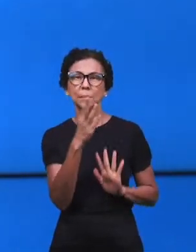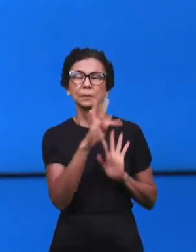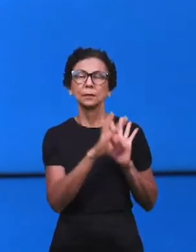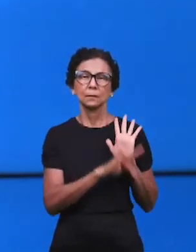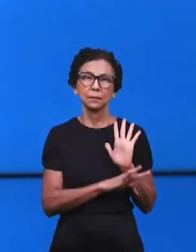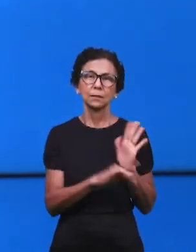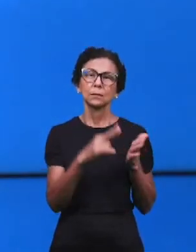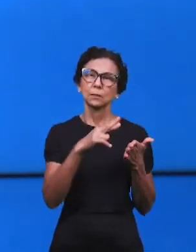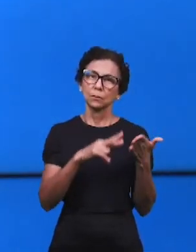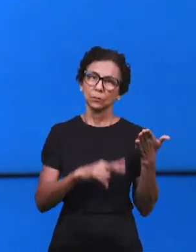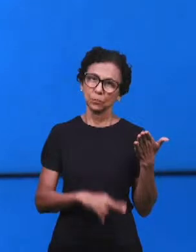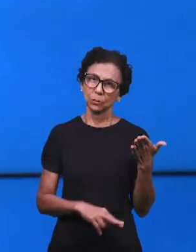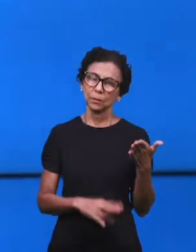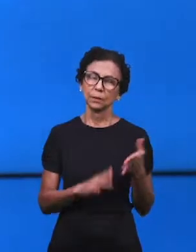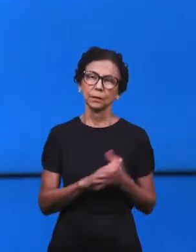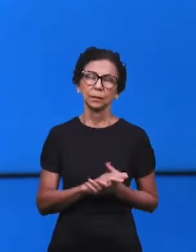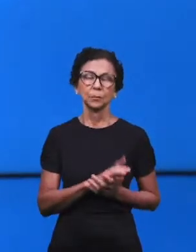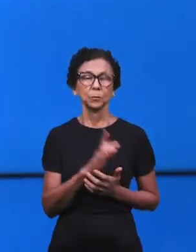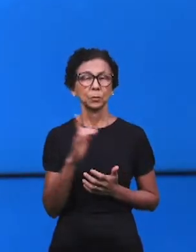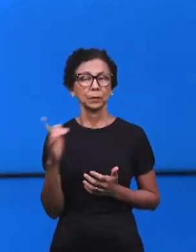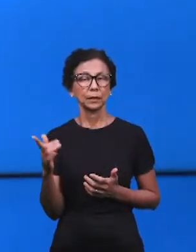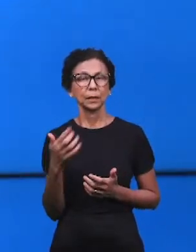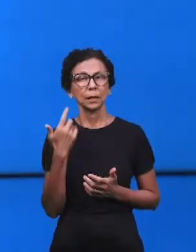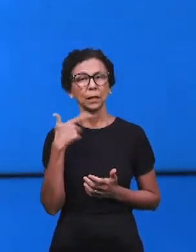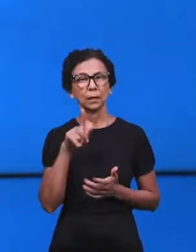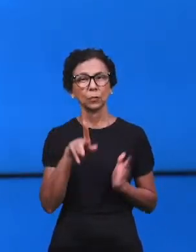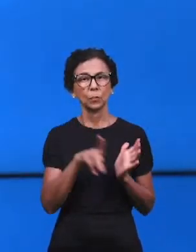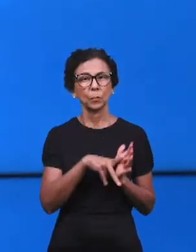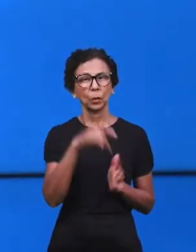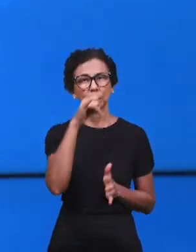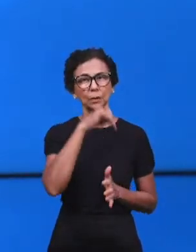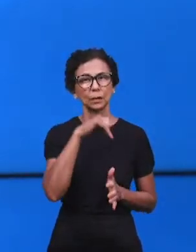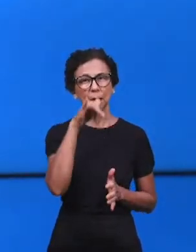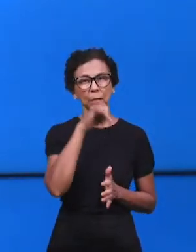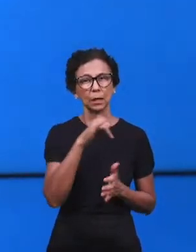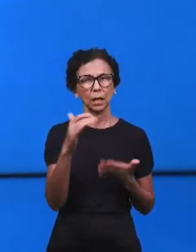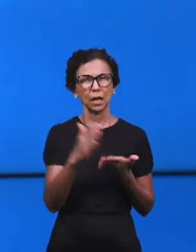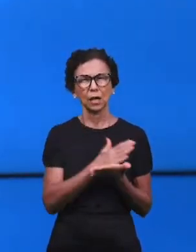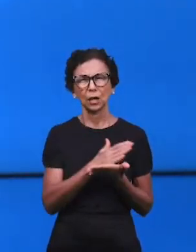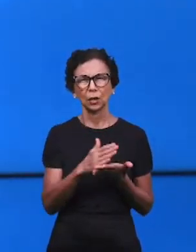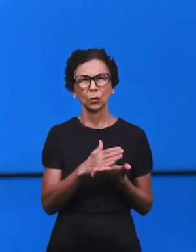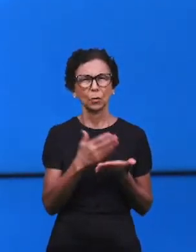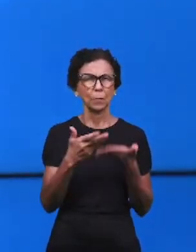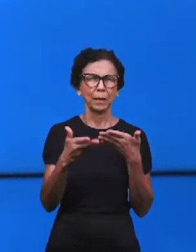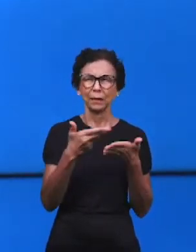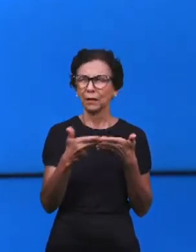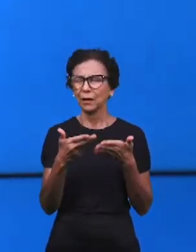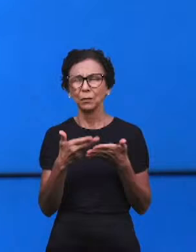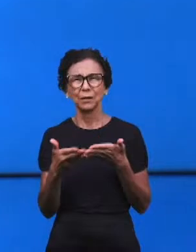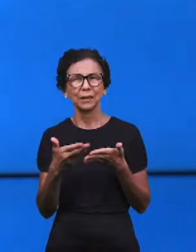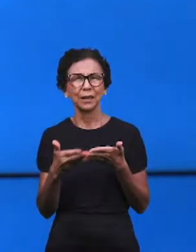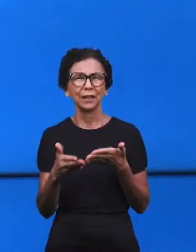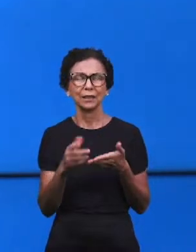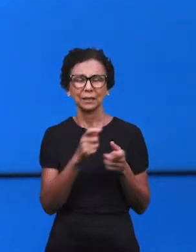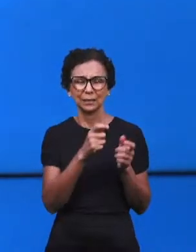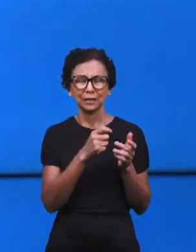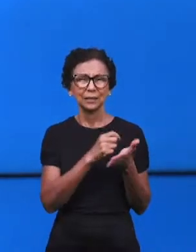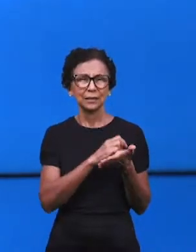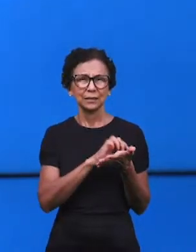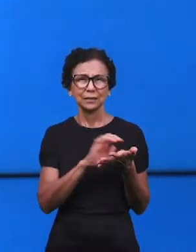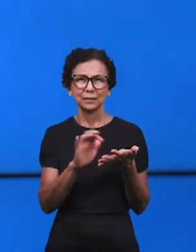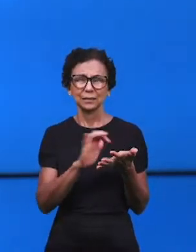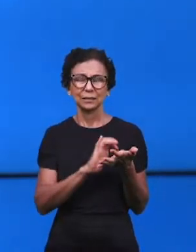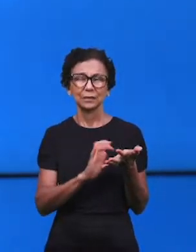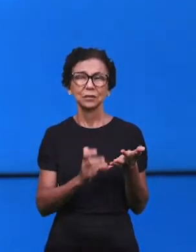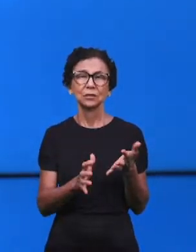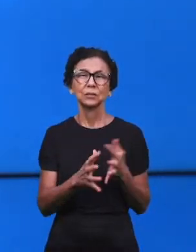ler aqui porque os irmãos falaram em língua italiana e às vezes algumas pessoas não puderam ler direitinho, né, o que estava escrito. Eu estou só